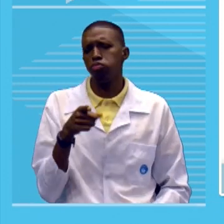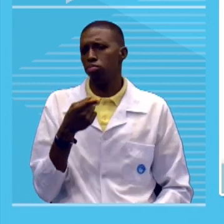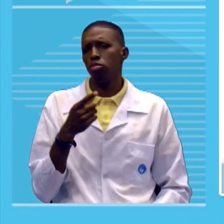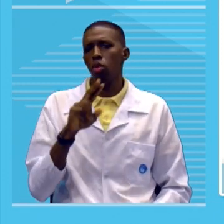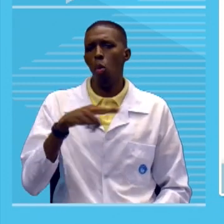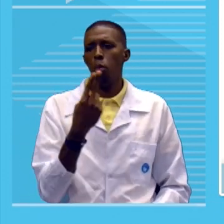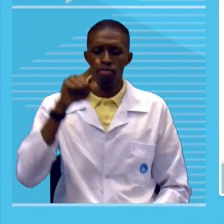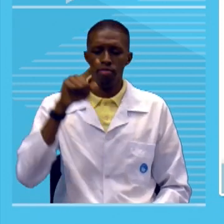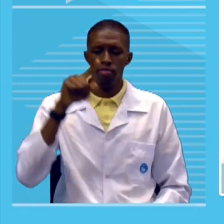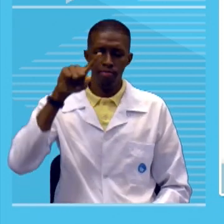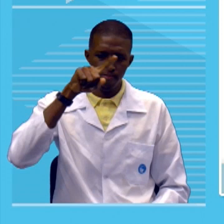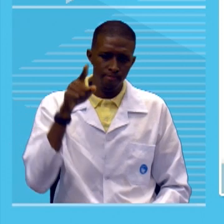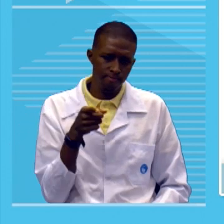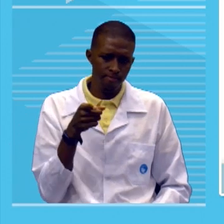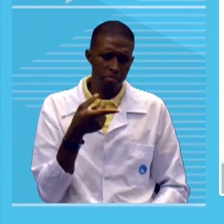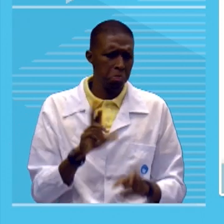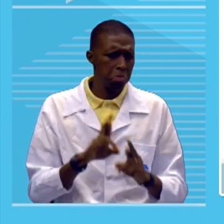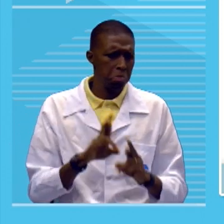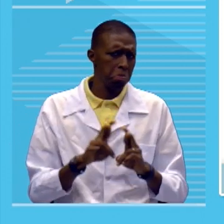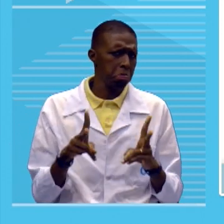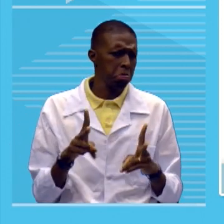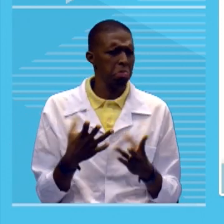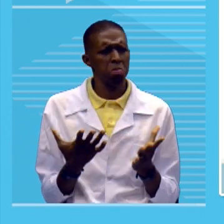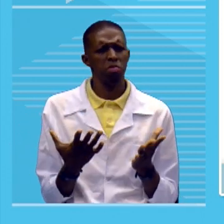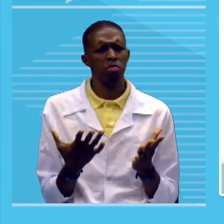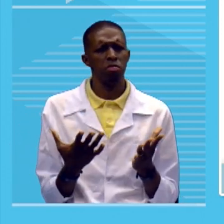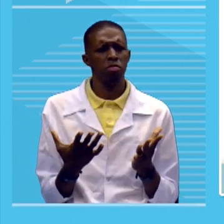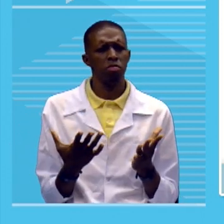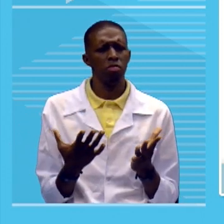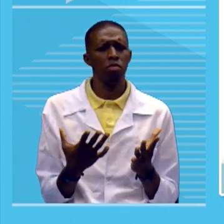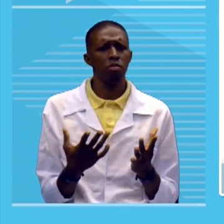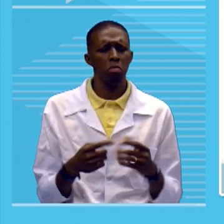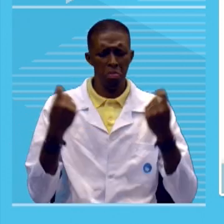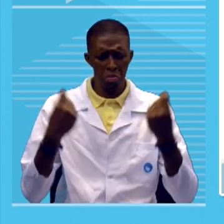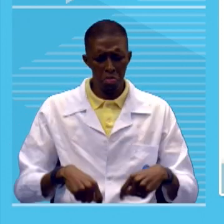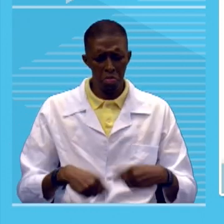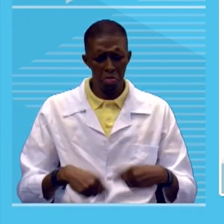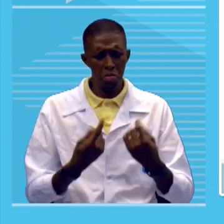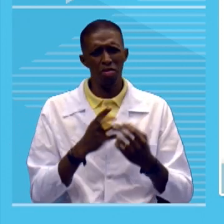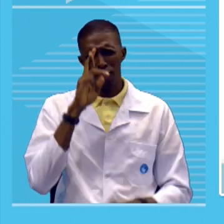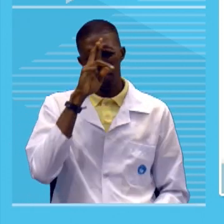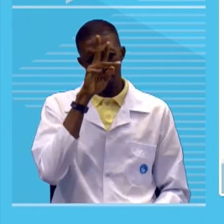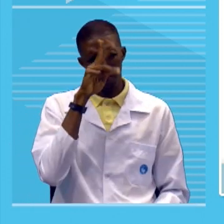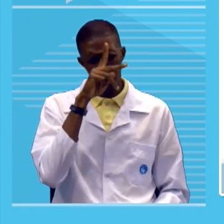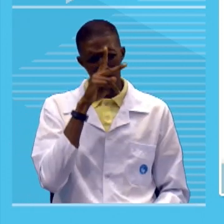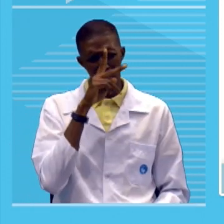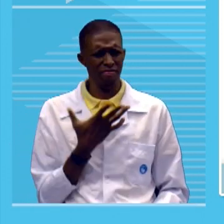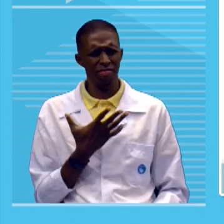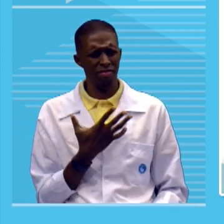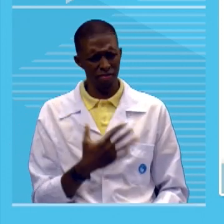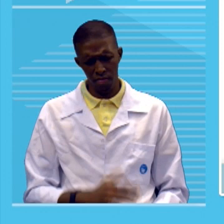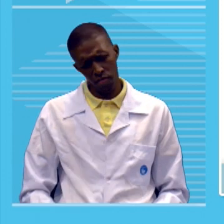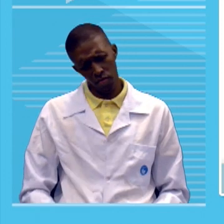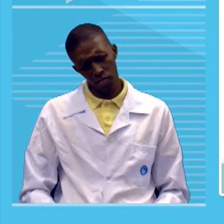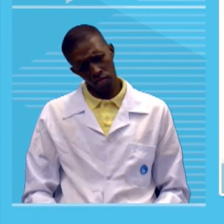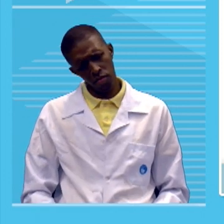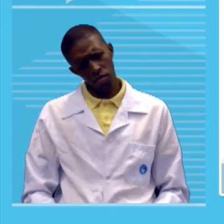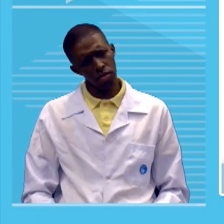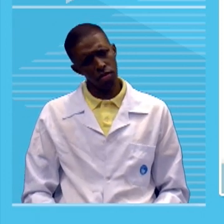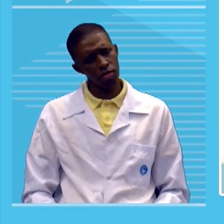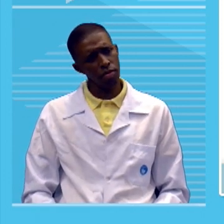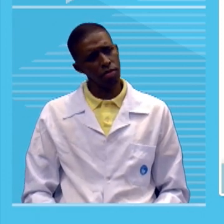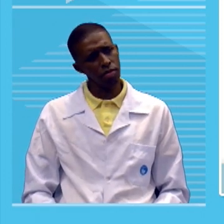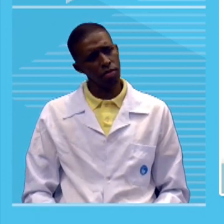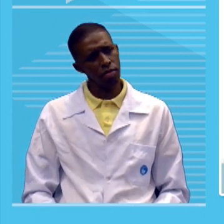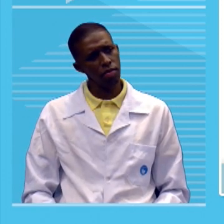produz, assim, algo meio confuso em questão de entendimento? Sim. Muito bem.